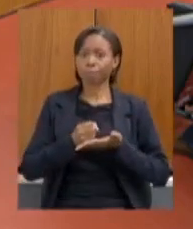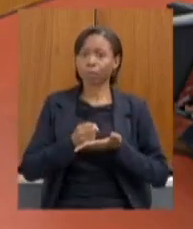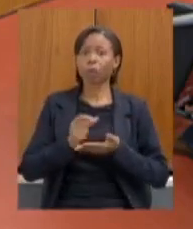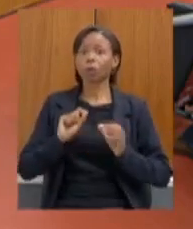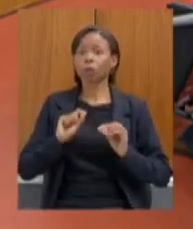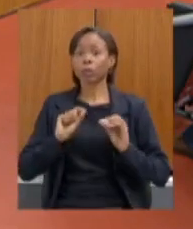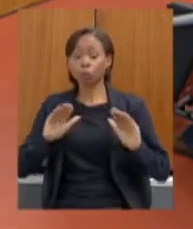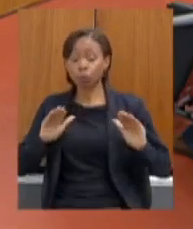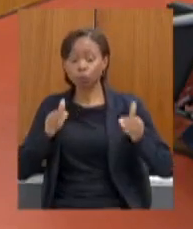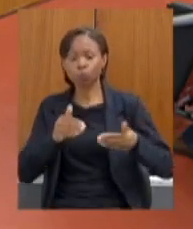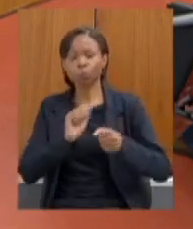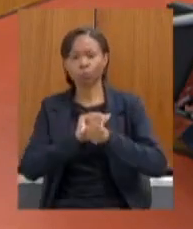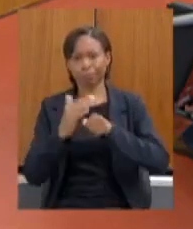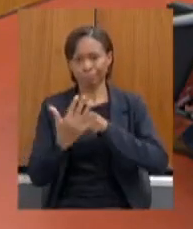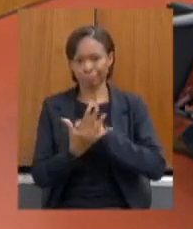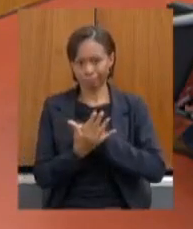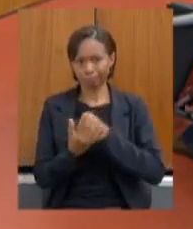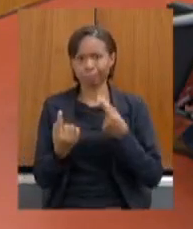-19.